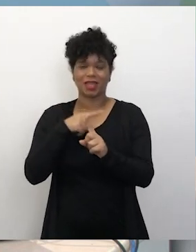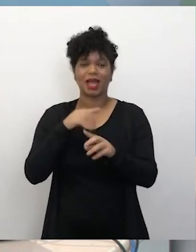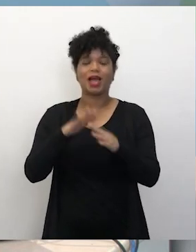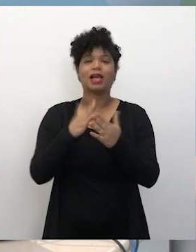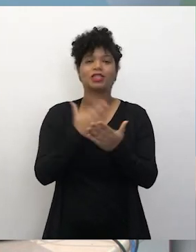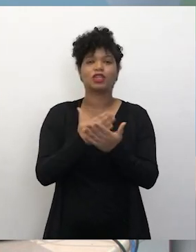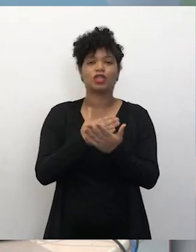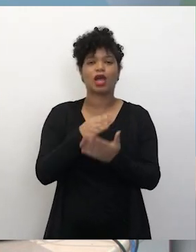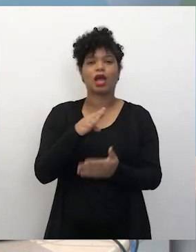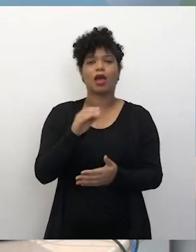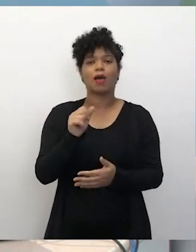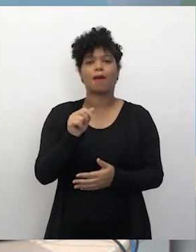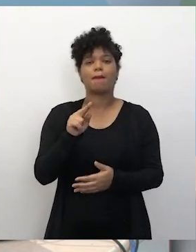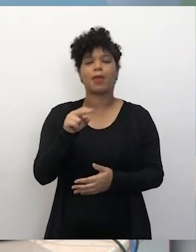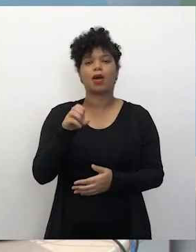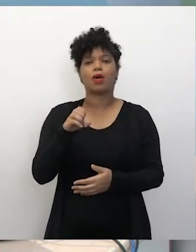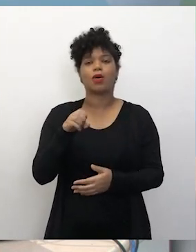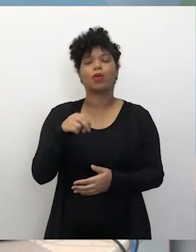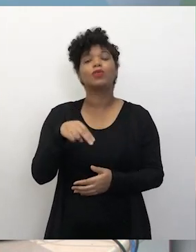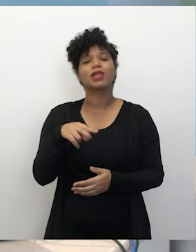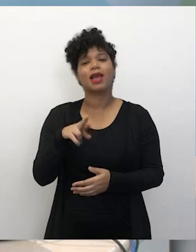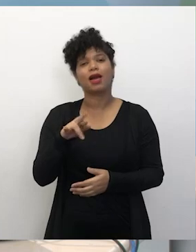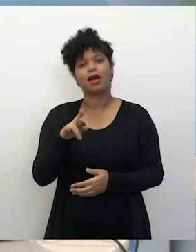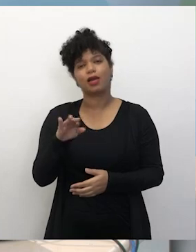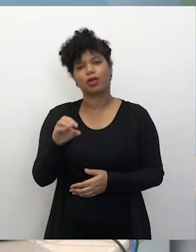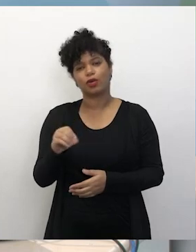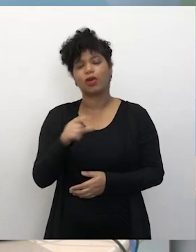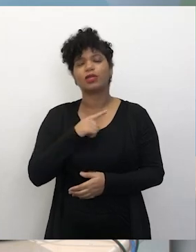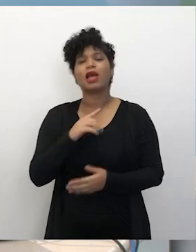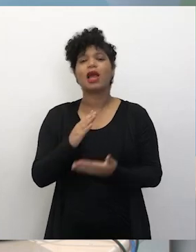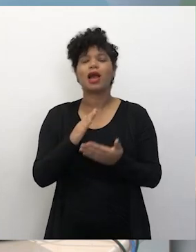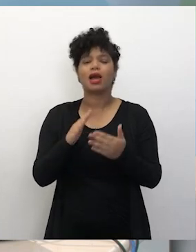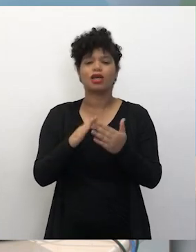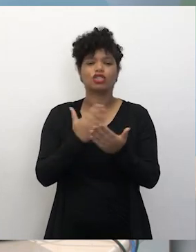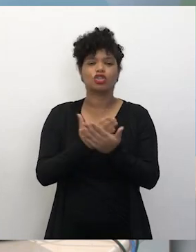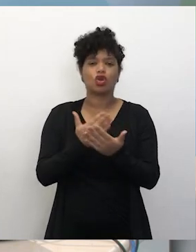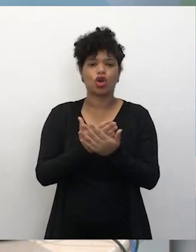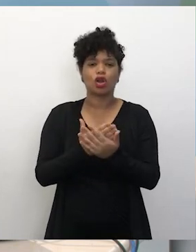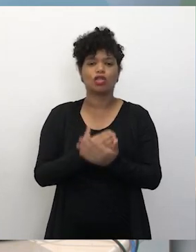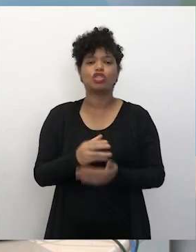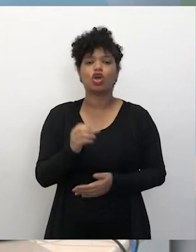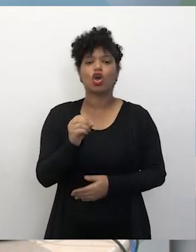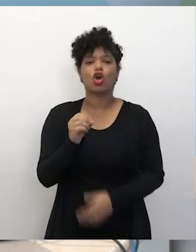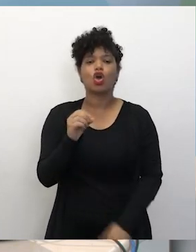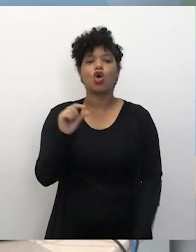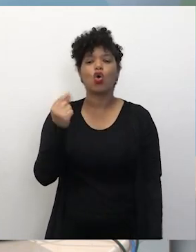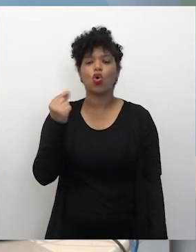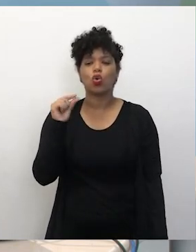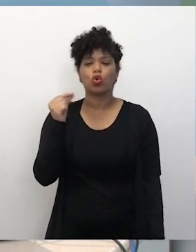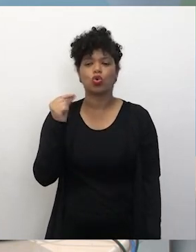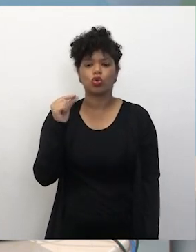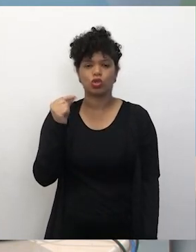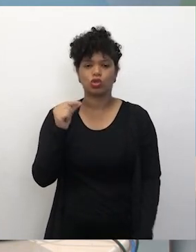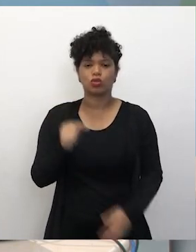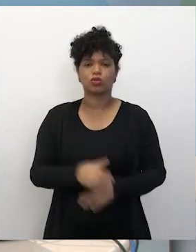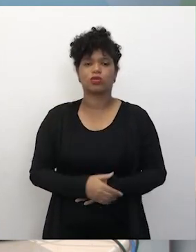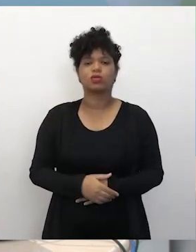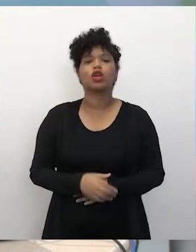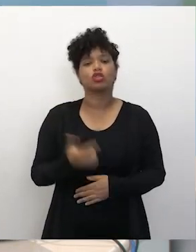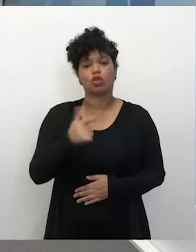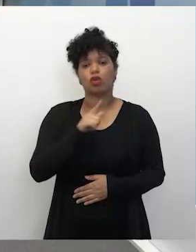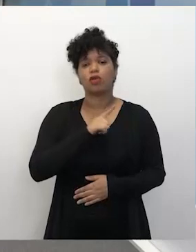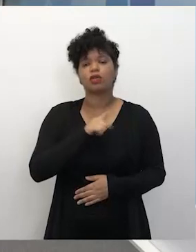das Palmeiras. Tem uma escola aqui de Ourinhos, né? O Pei José Augusto também estão dizendo conservar e subtrair. E